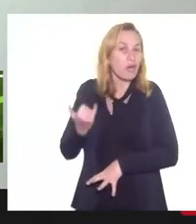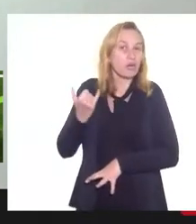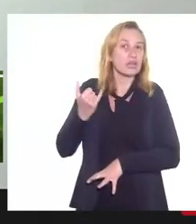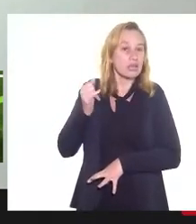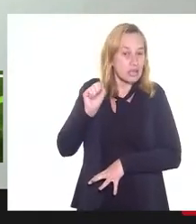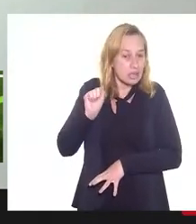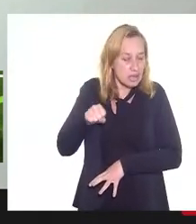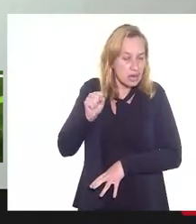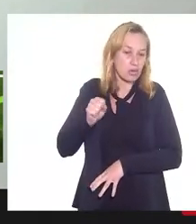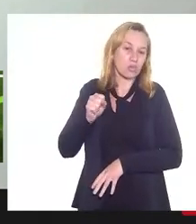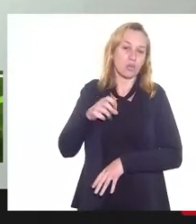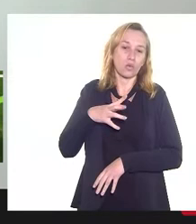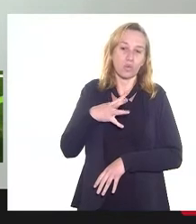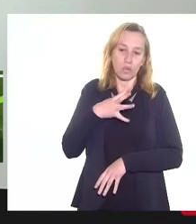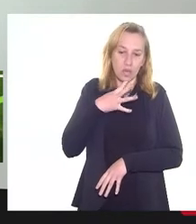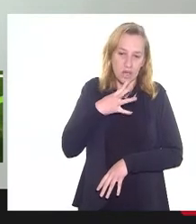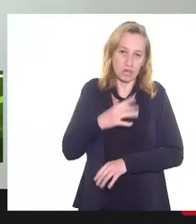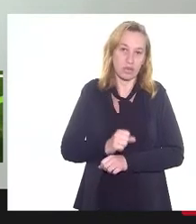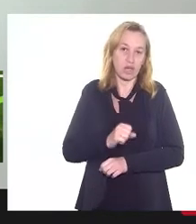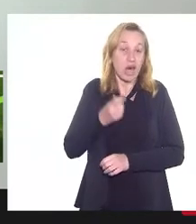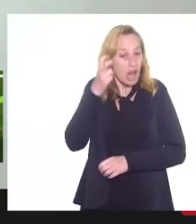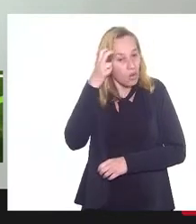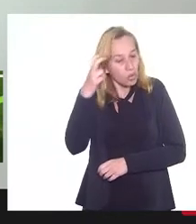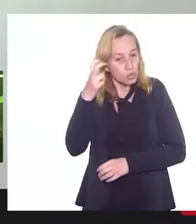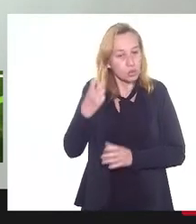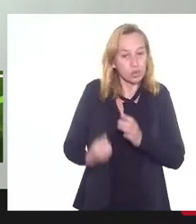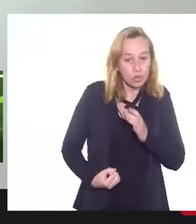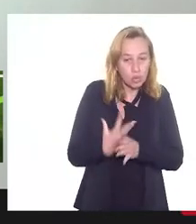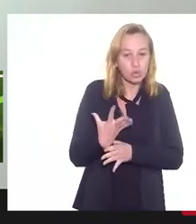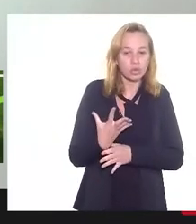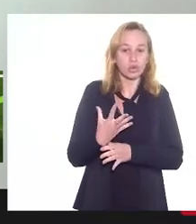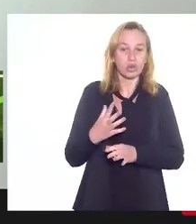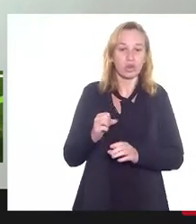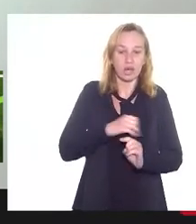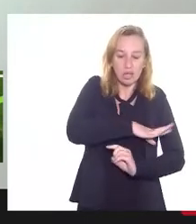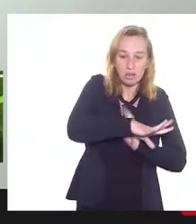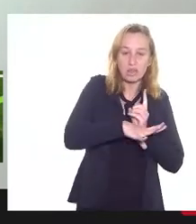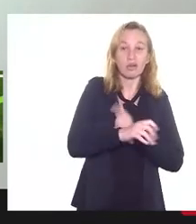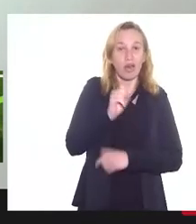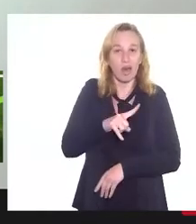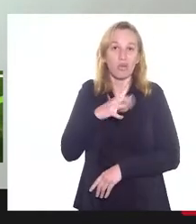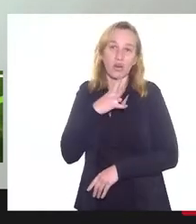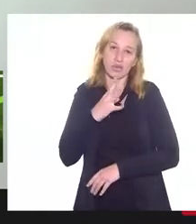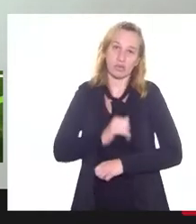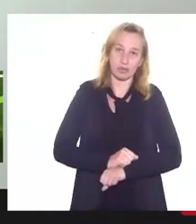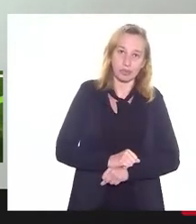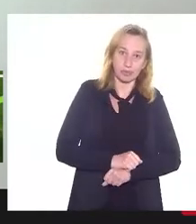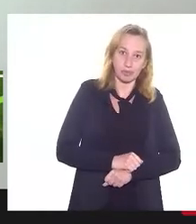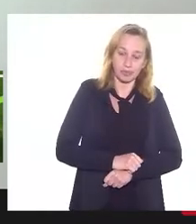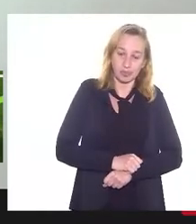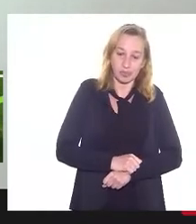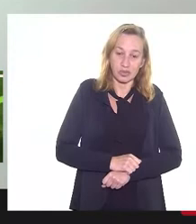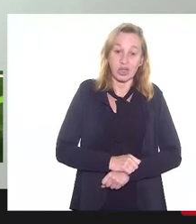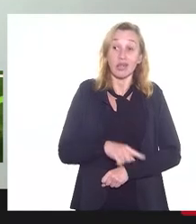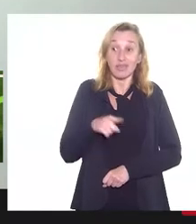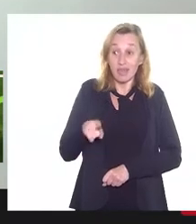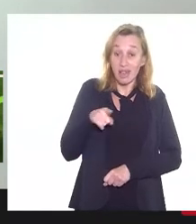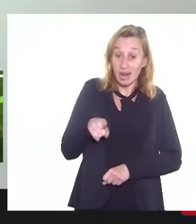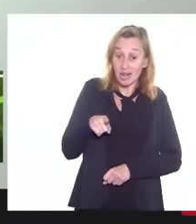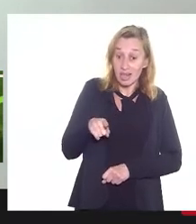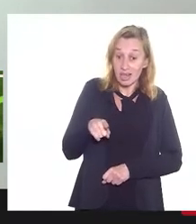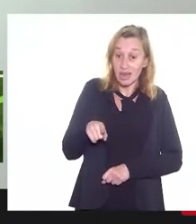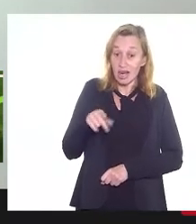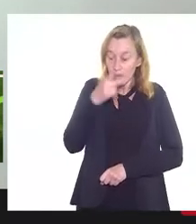A questão da cultura que construiu a nossa sociedade é um conhecimento. E dali o indivíduo vai tomar a